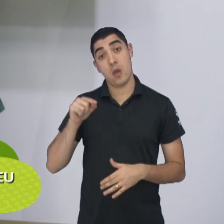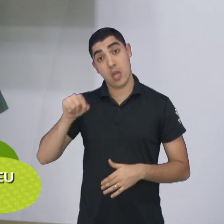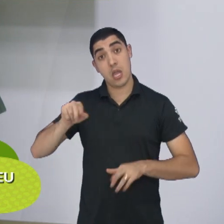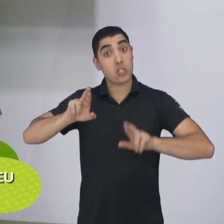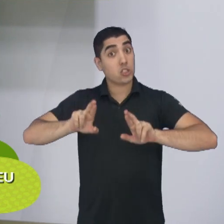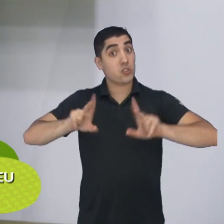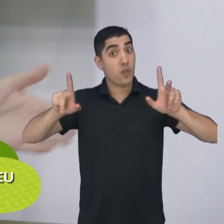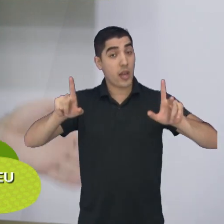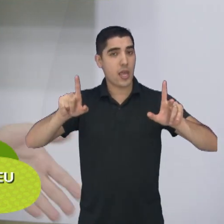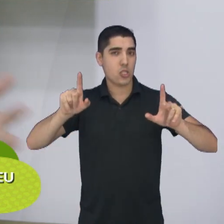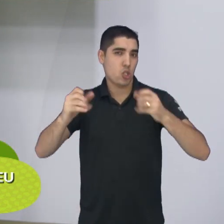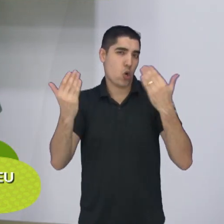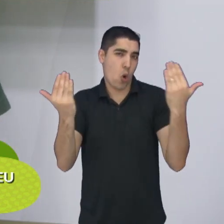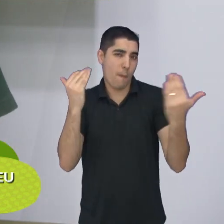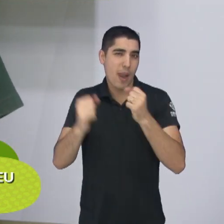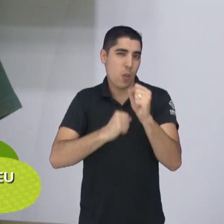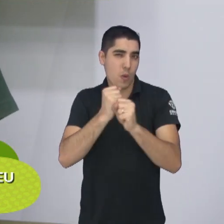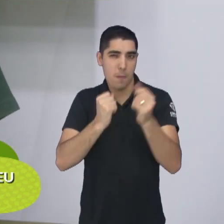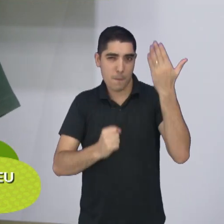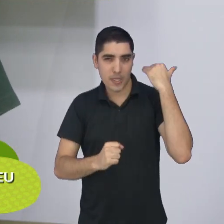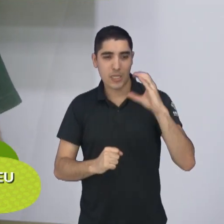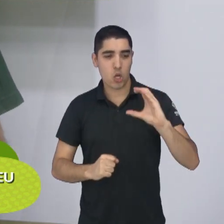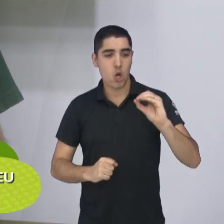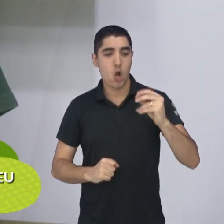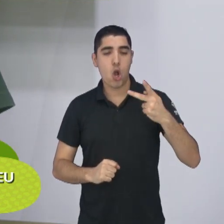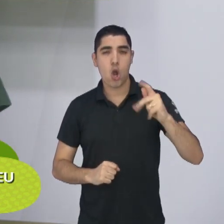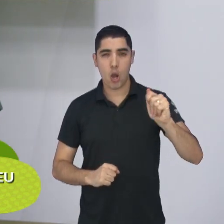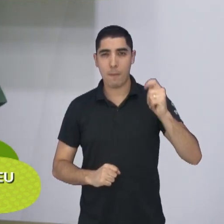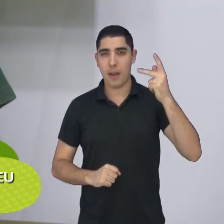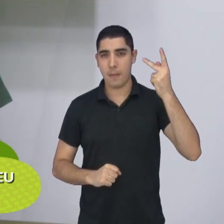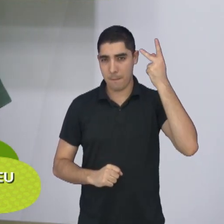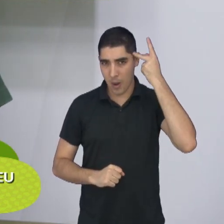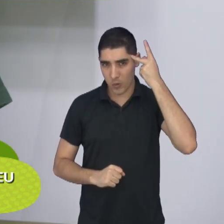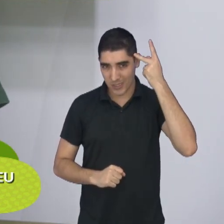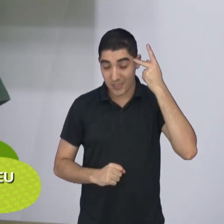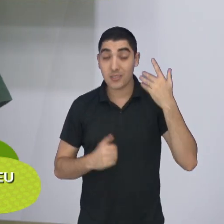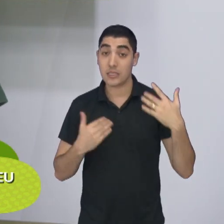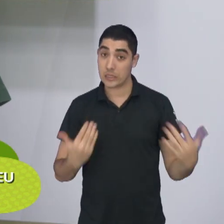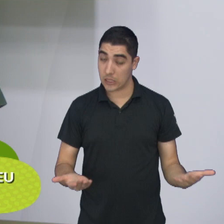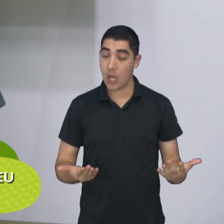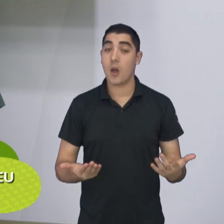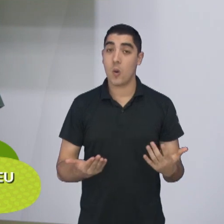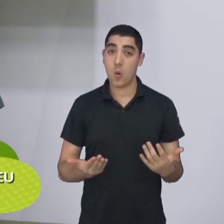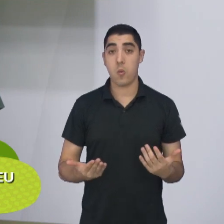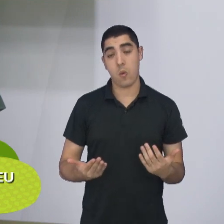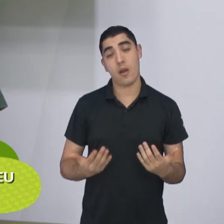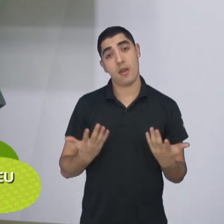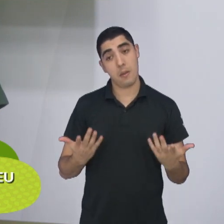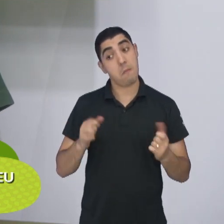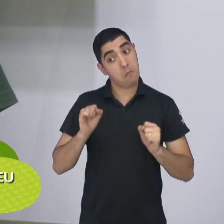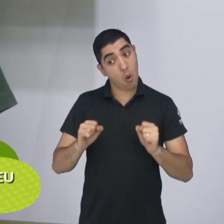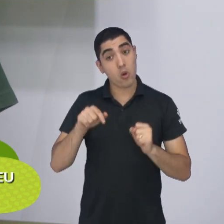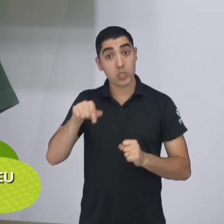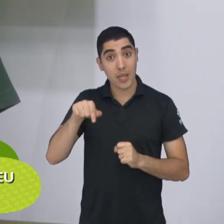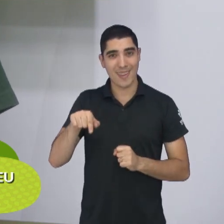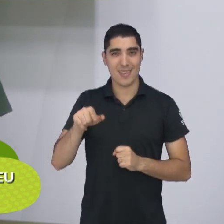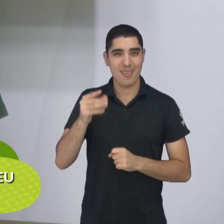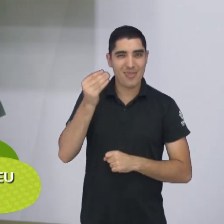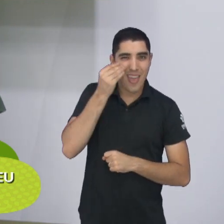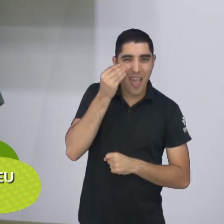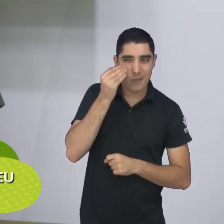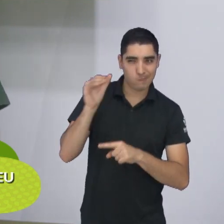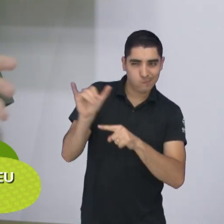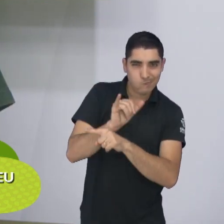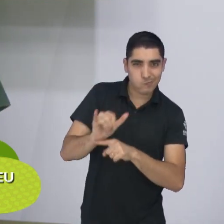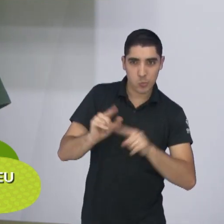campeonato da Copa Paulista, o Campeonato Paulista do ano passado. Então, talvez essa seja esses testes sejam